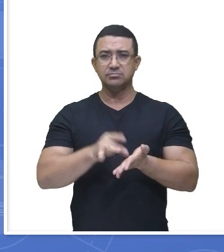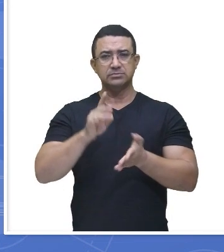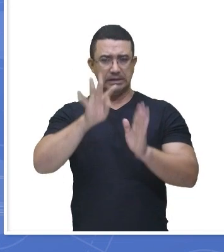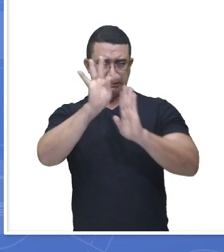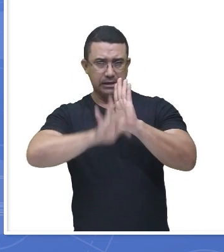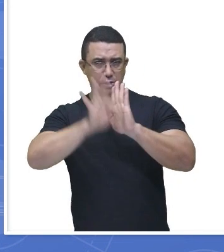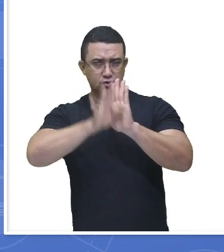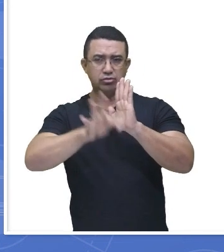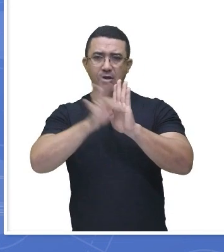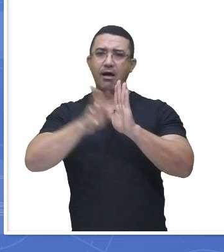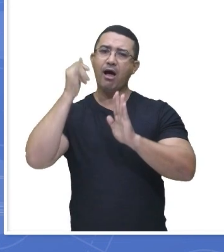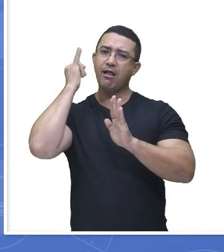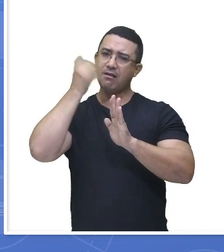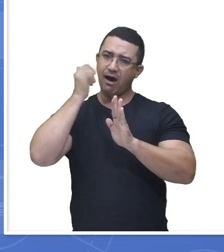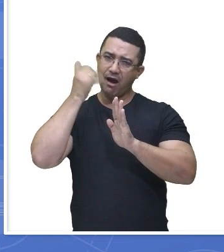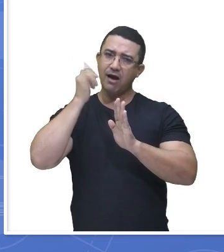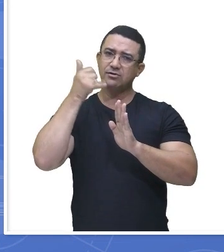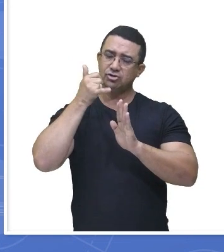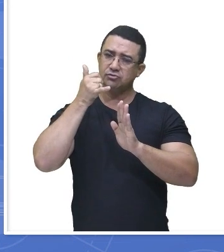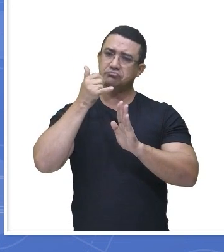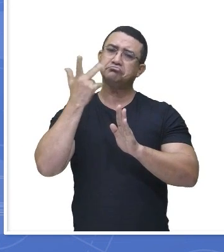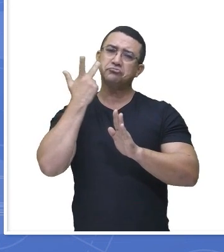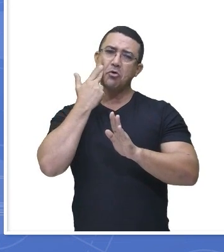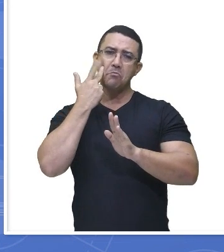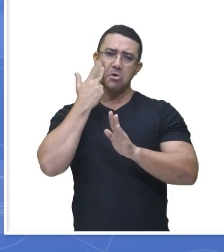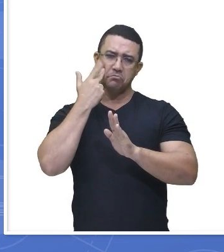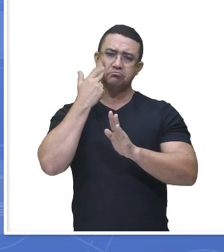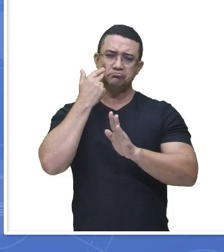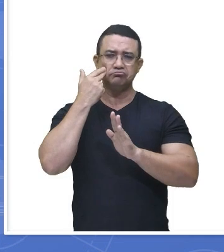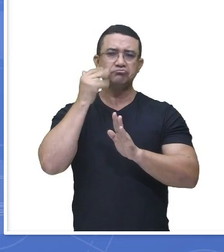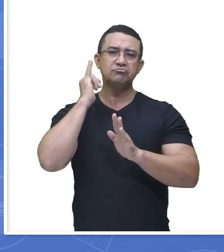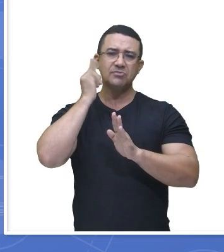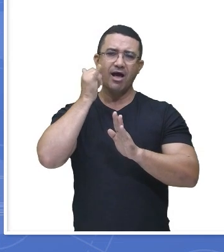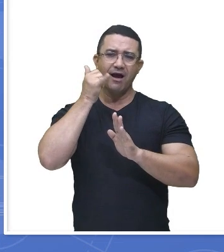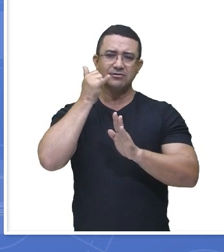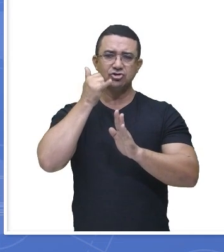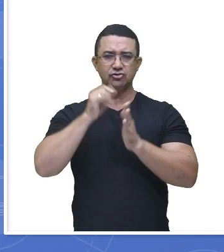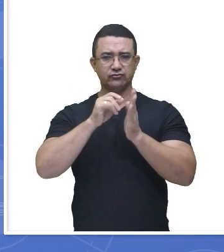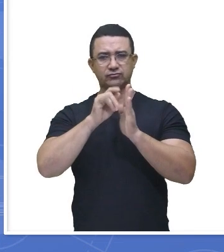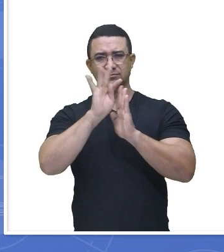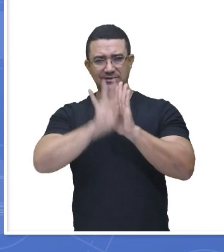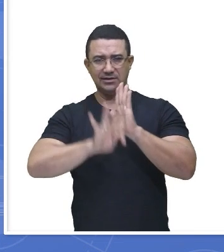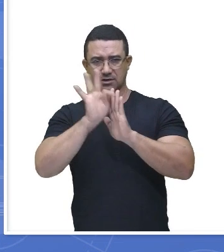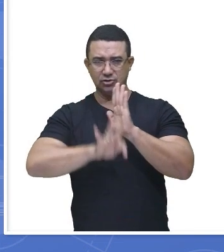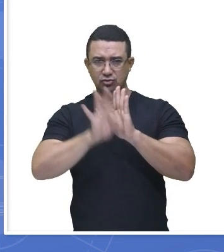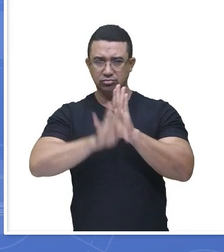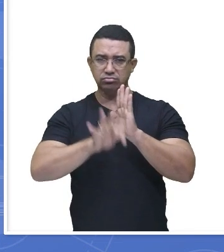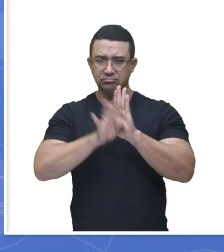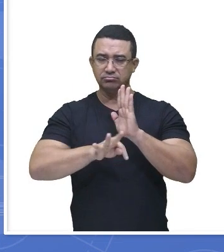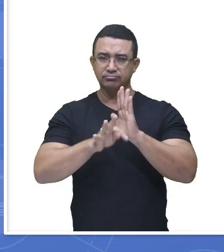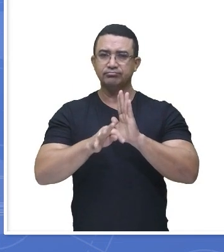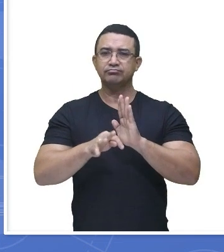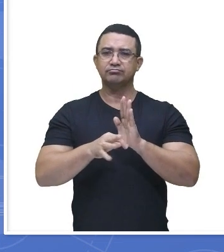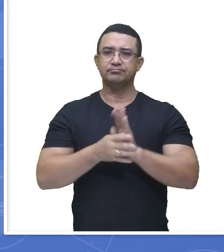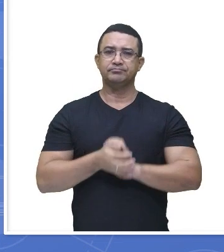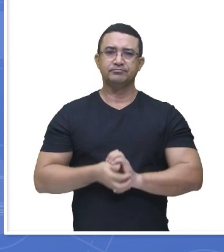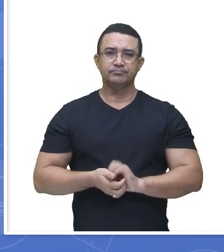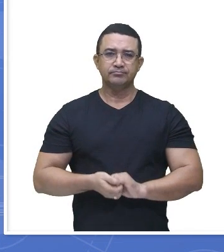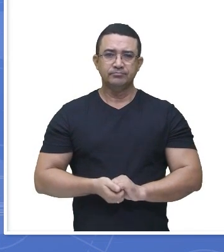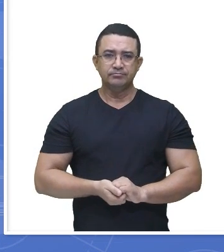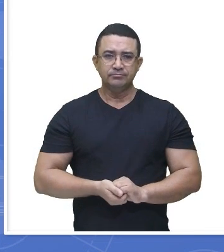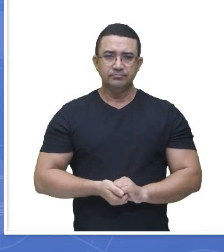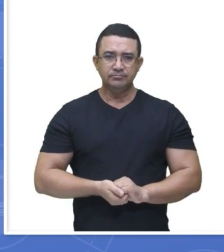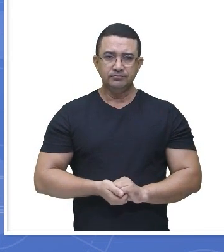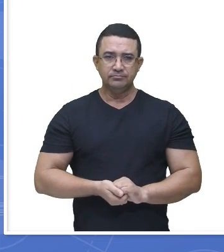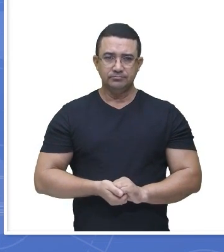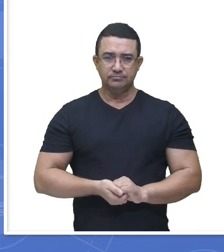narrativo. Por natureza, o conto, ele já traz em si o texto narrativo, ok?